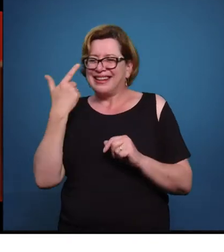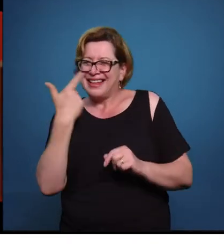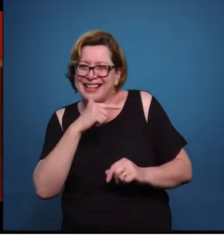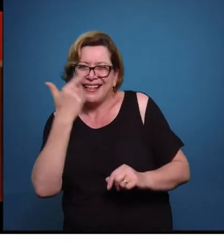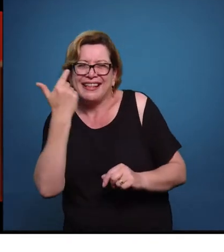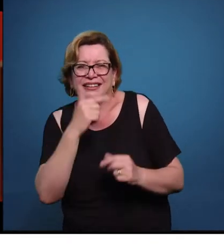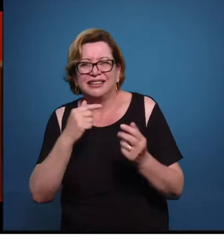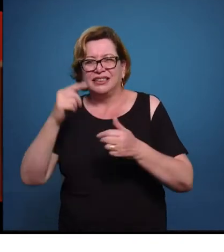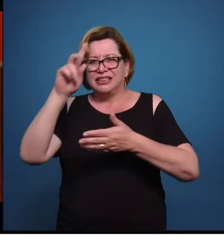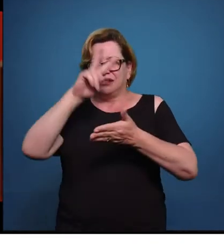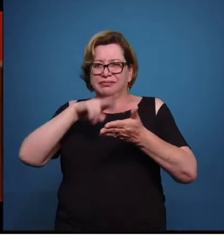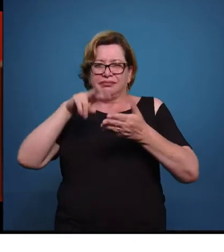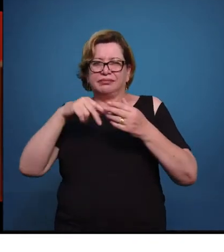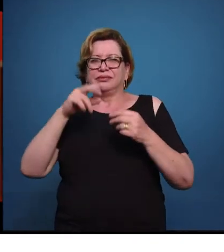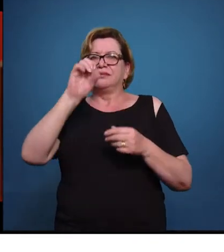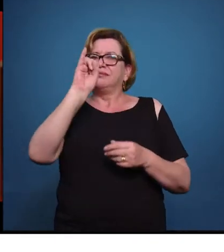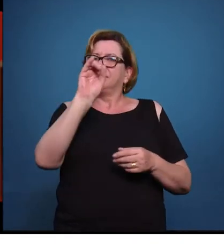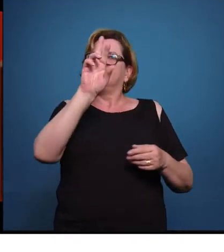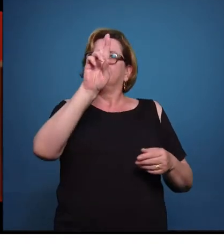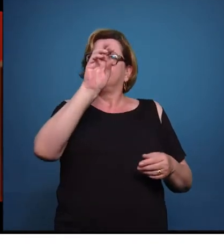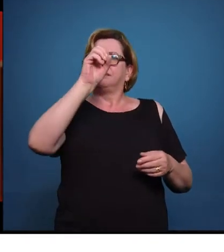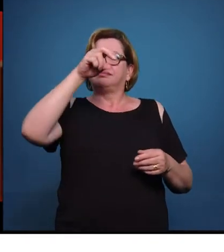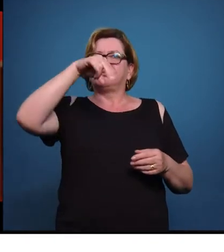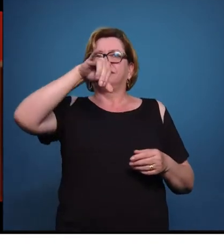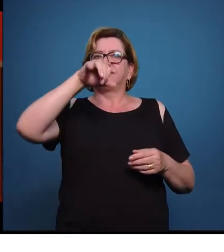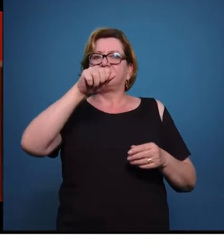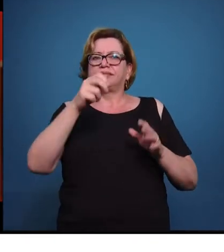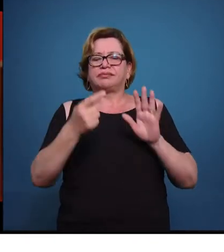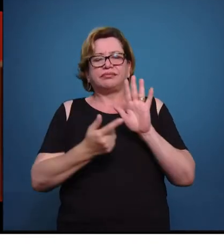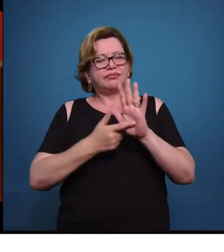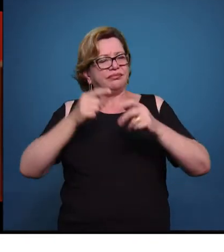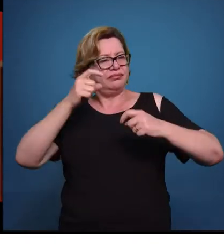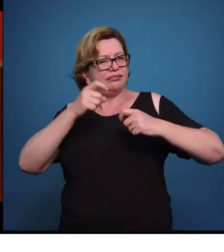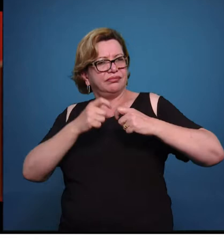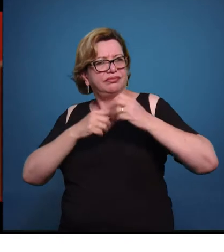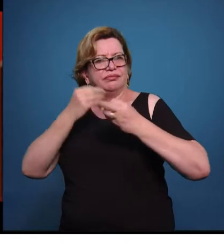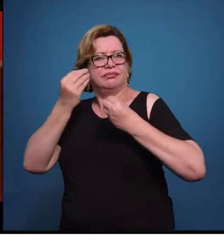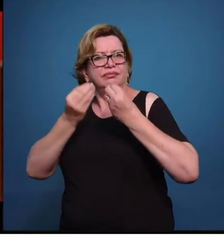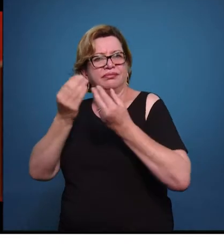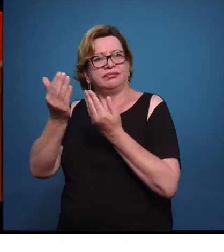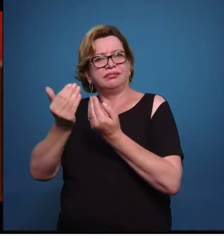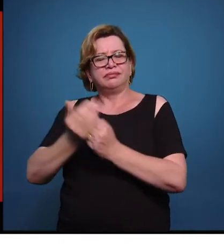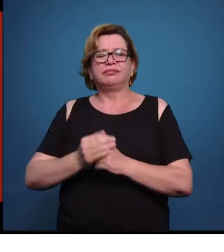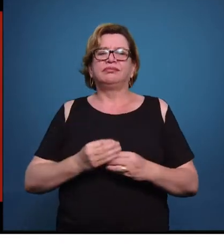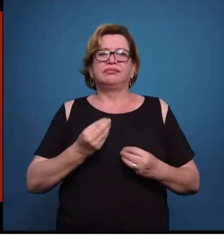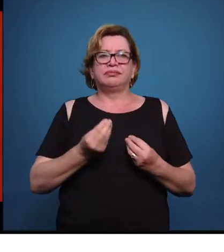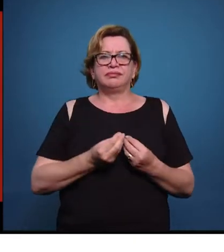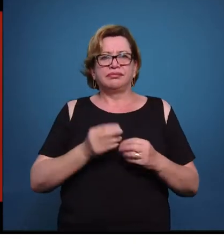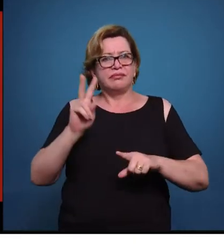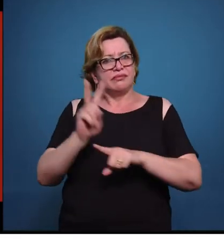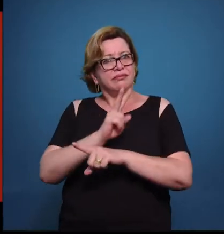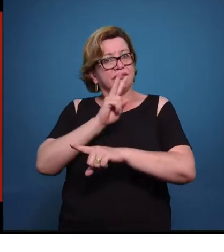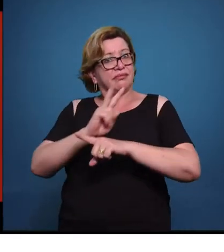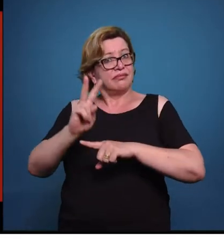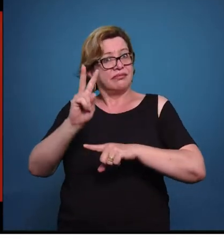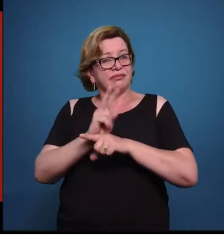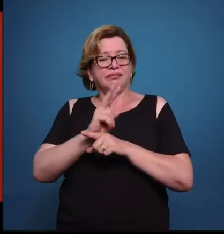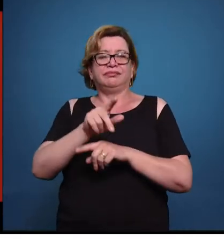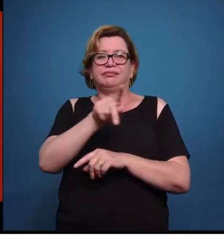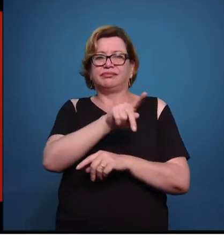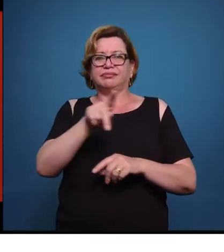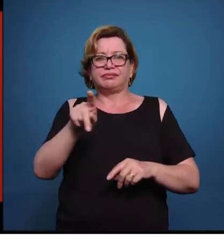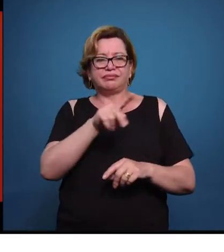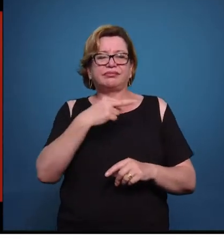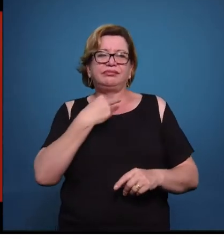engraçada, letras mais irônicas, letras que apelam até para a sensualidade, por exemplo, de adolescentes. Cuide disso. O professor